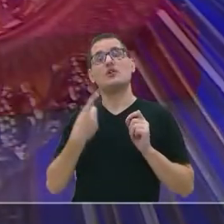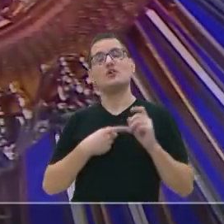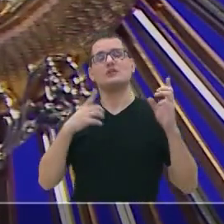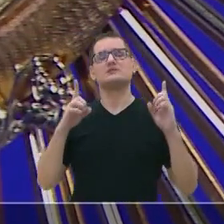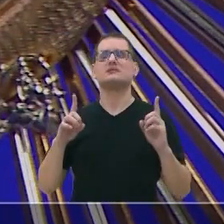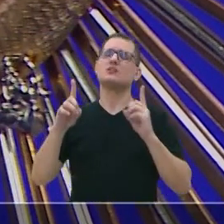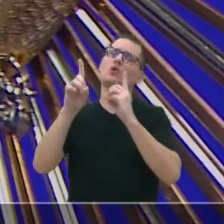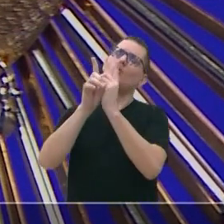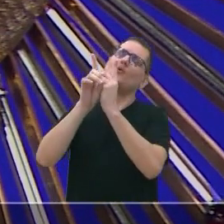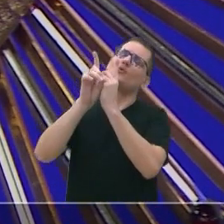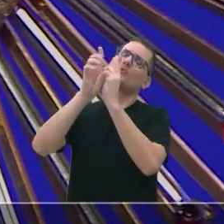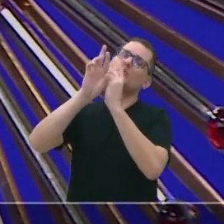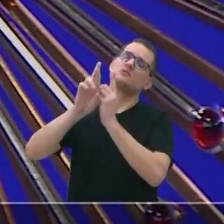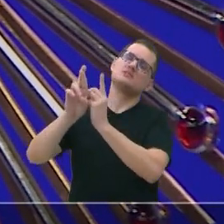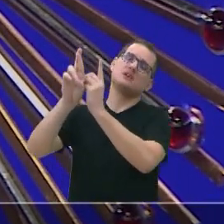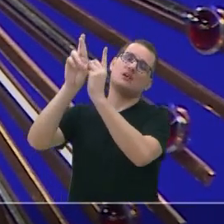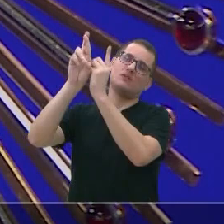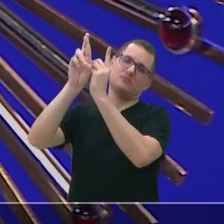encontro com o Senhor.